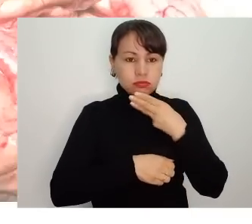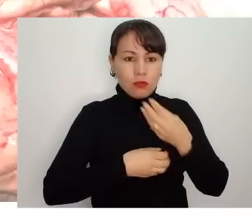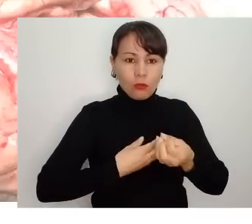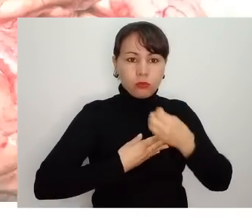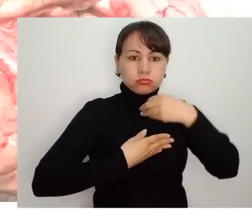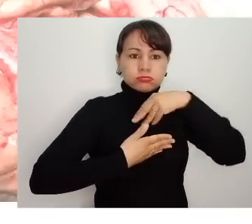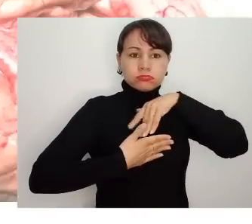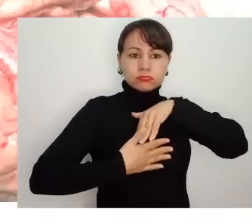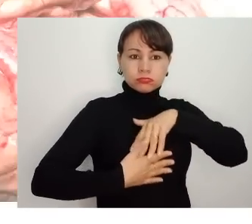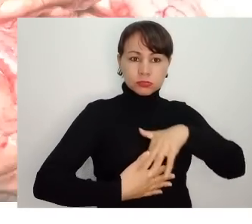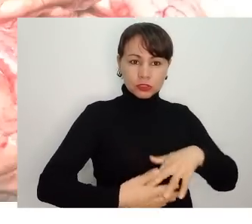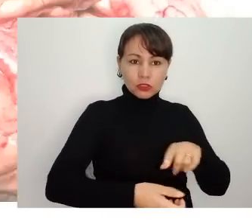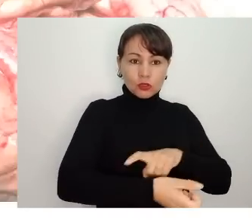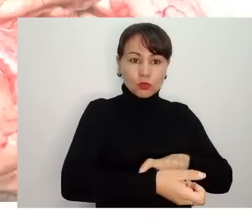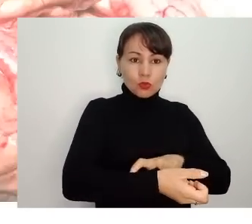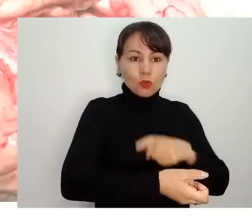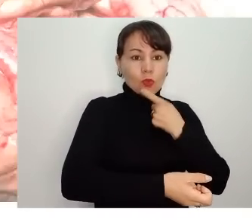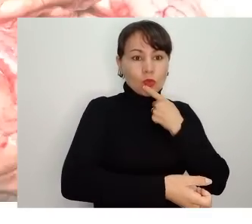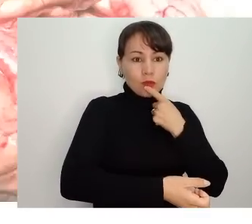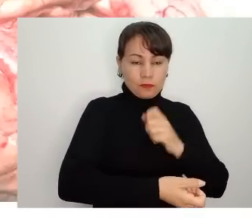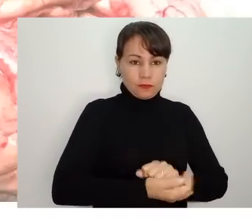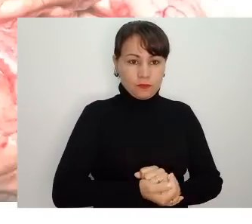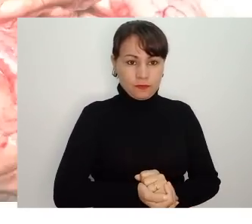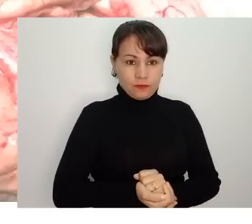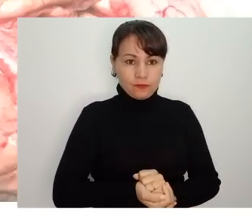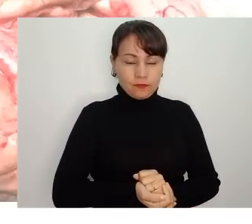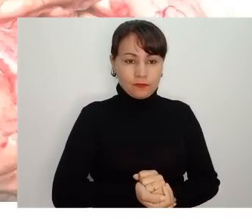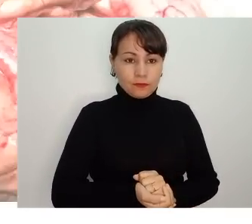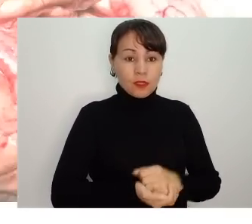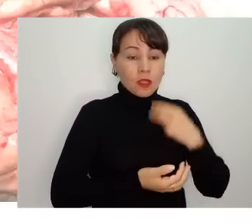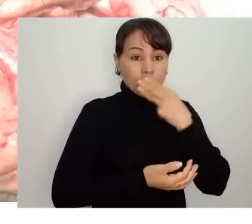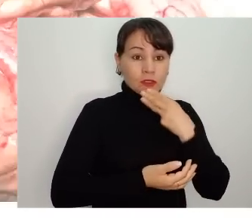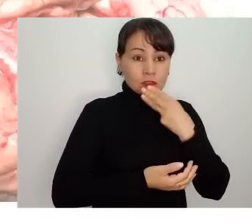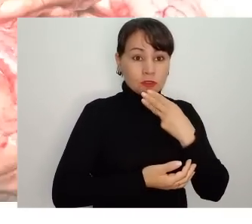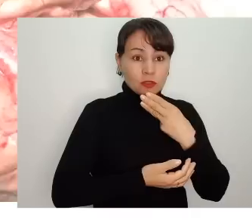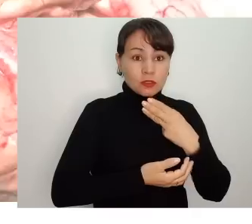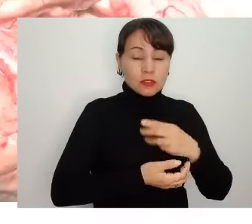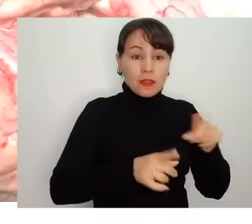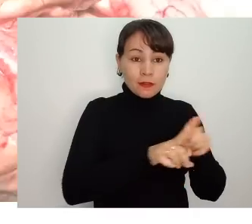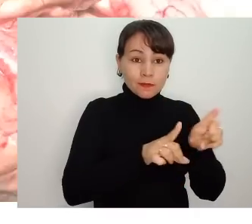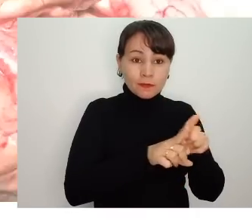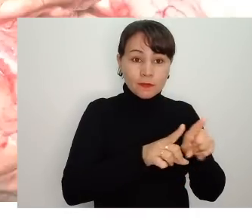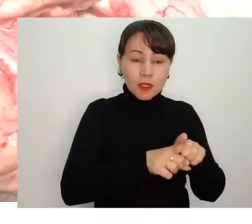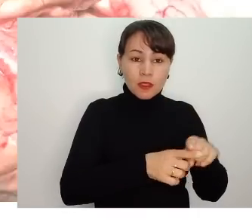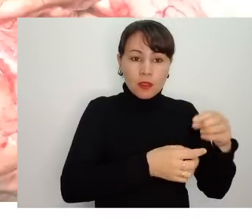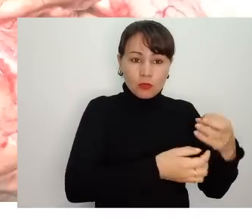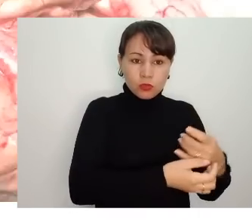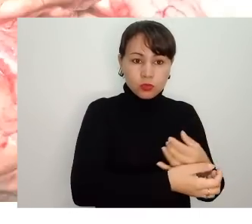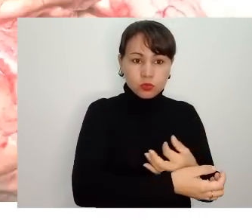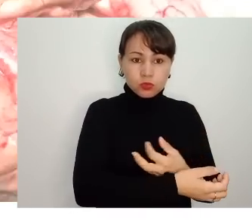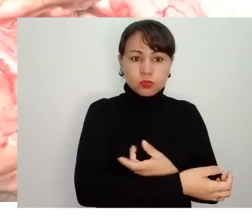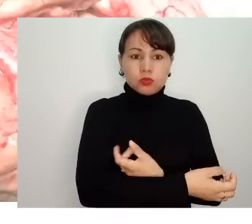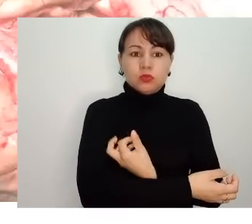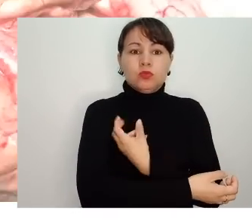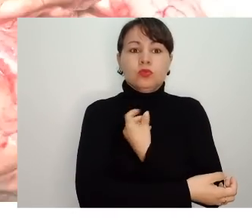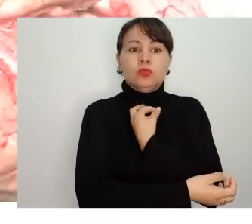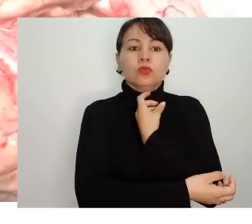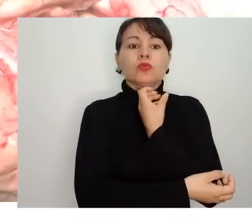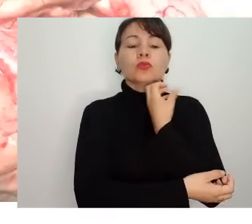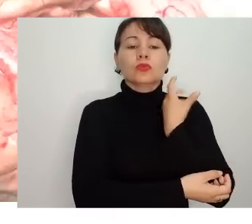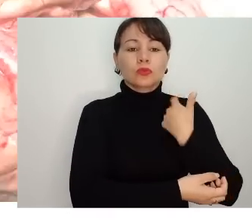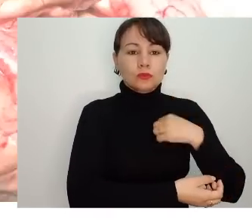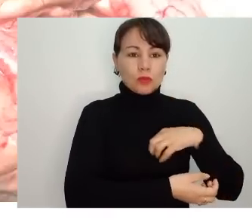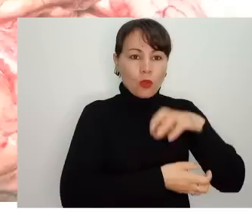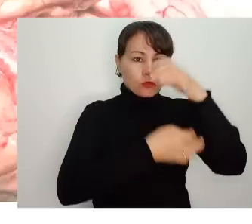forma de glicose na corrente sanguínea. E essa glicose também é transportada através do